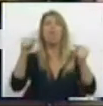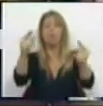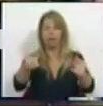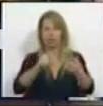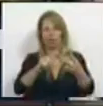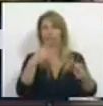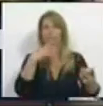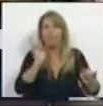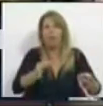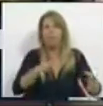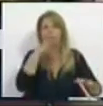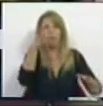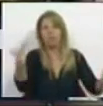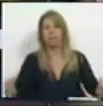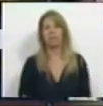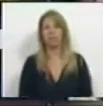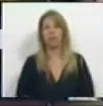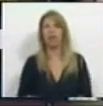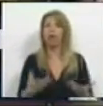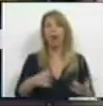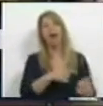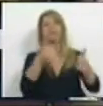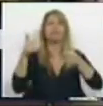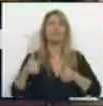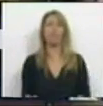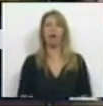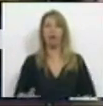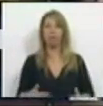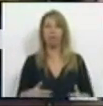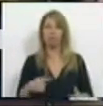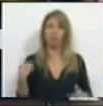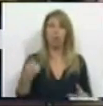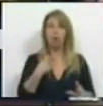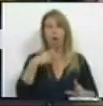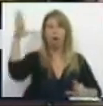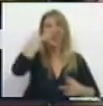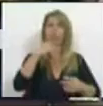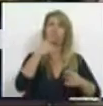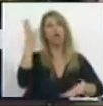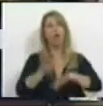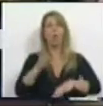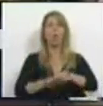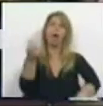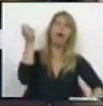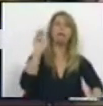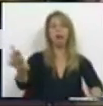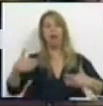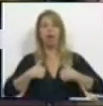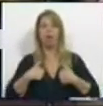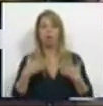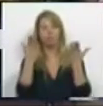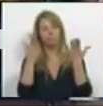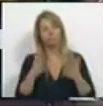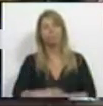é que estava tudo bem, estamos a ser abusivamente culpados de um azar. Porque aqui a questão é a seguinte: quando os azares